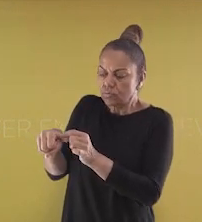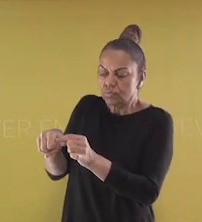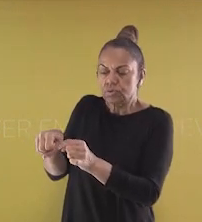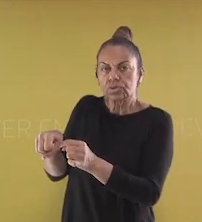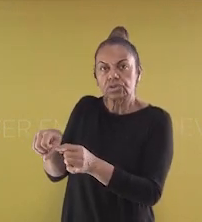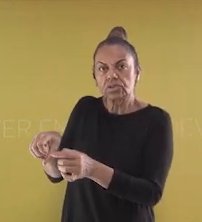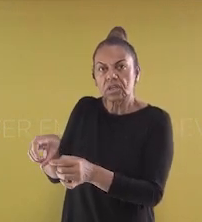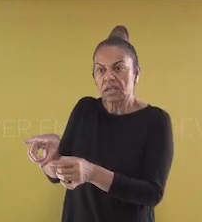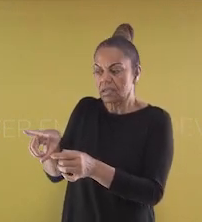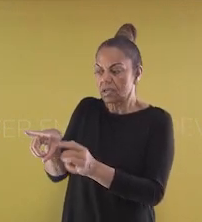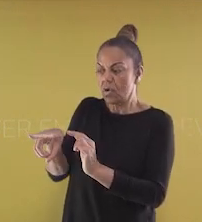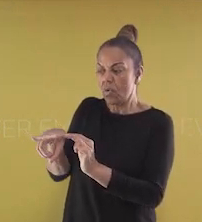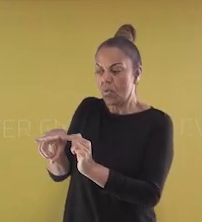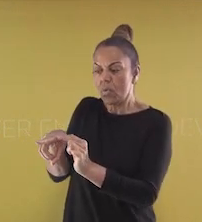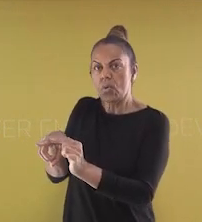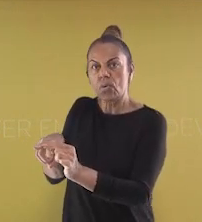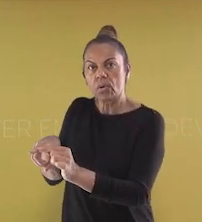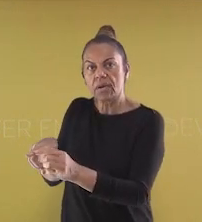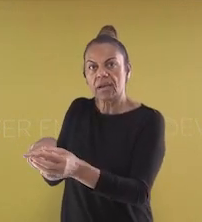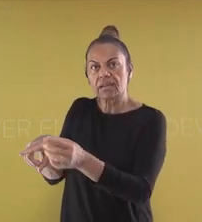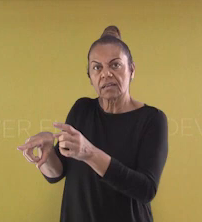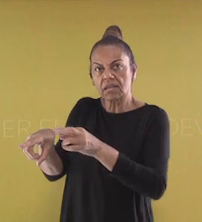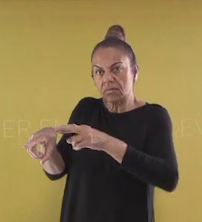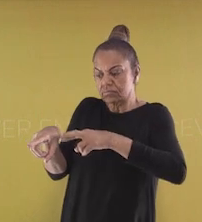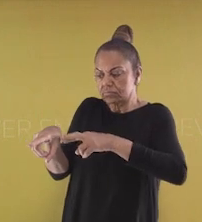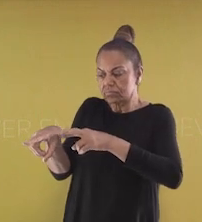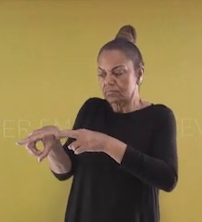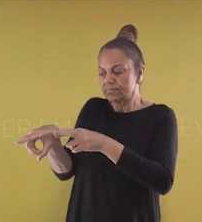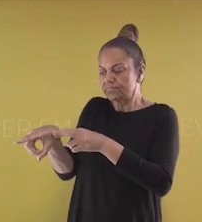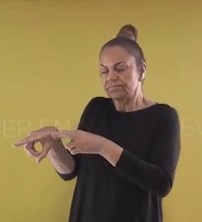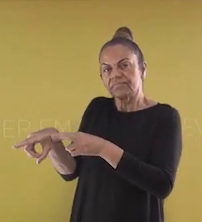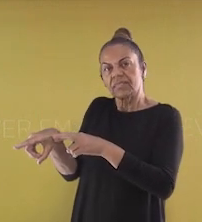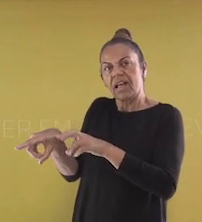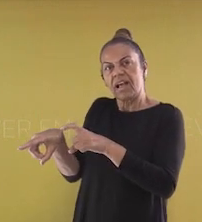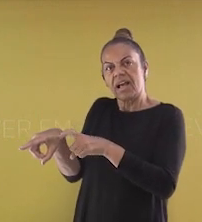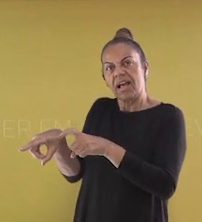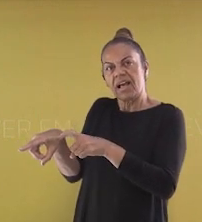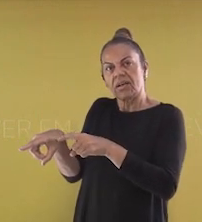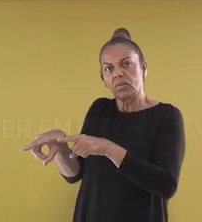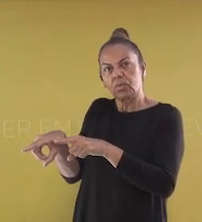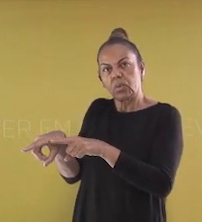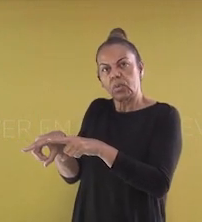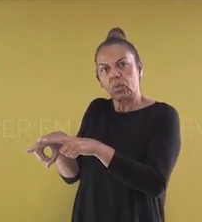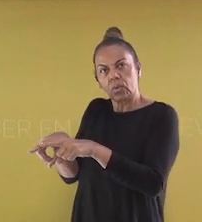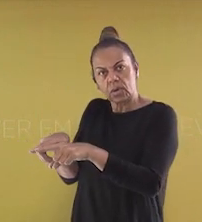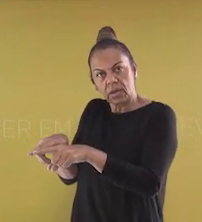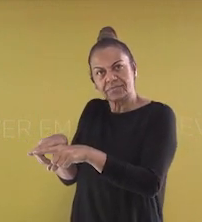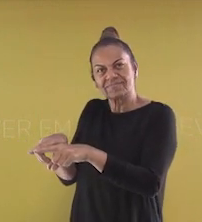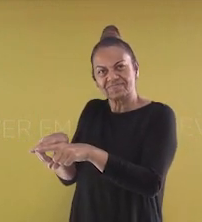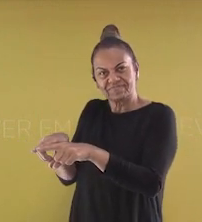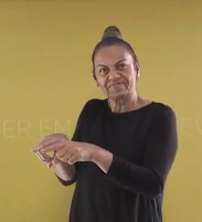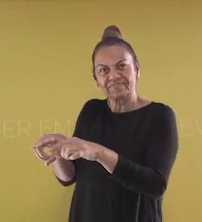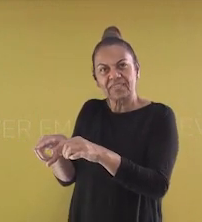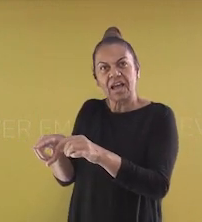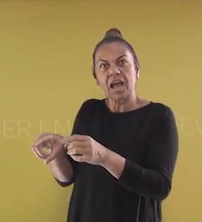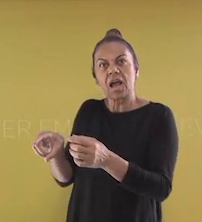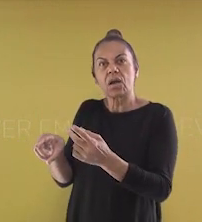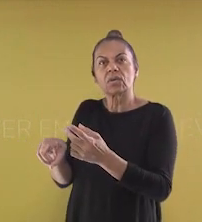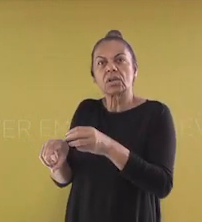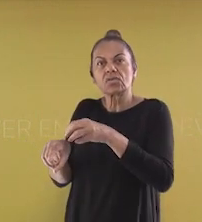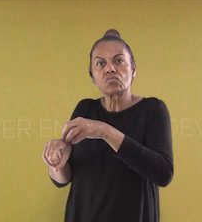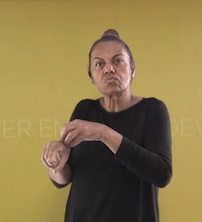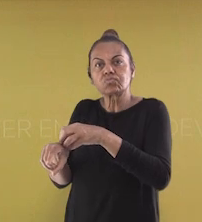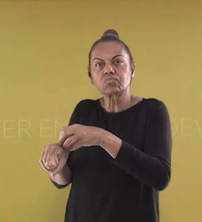final do intestino grosso, envolvendo a parte superior da uretra. Aquele canal por onde